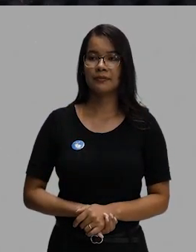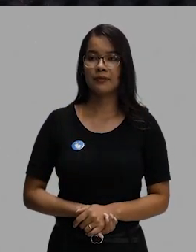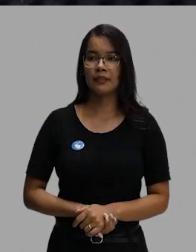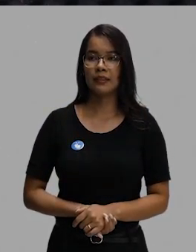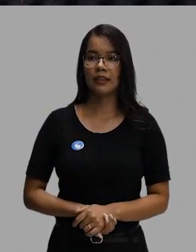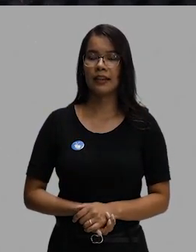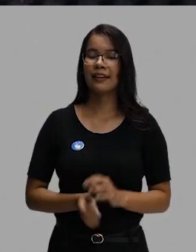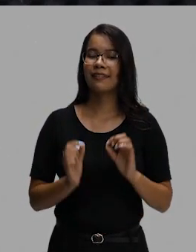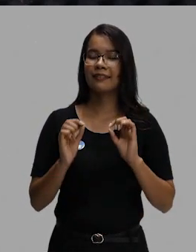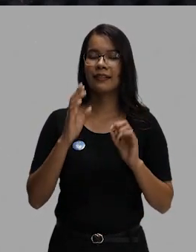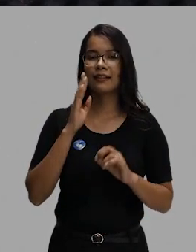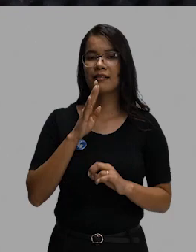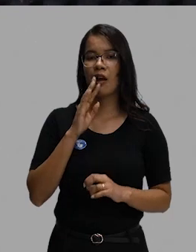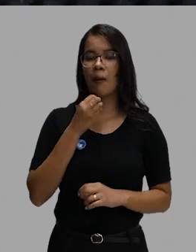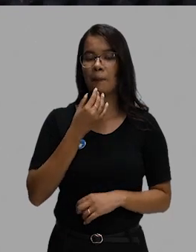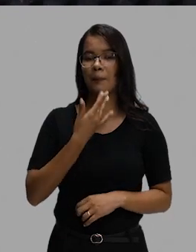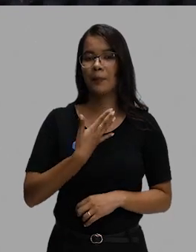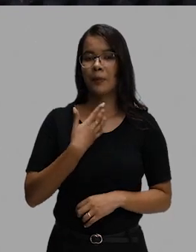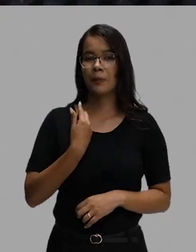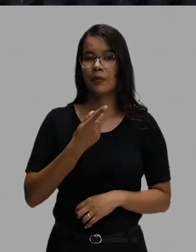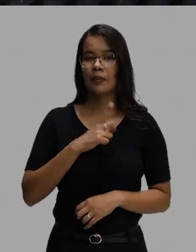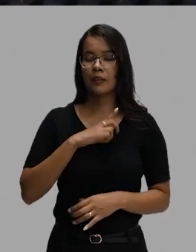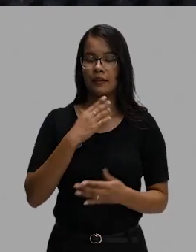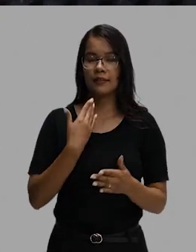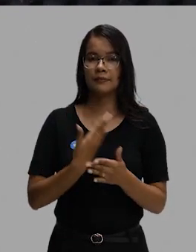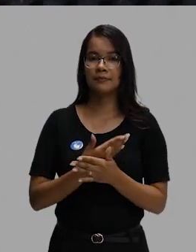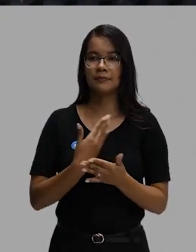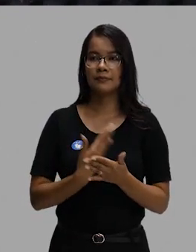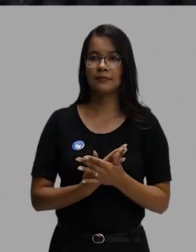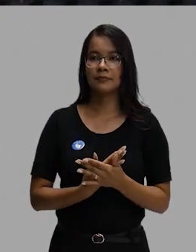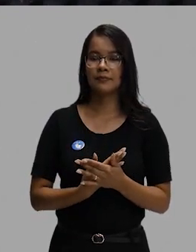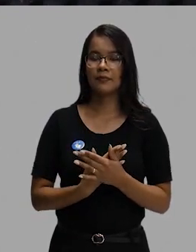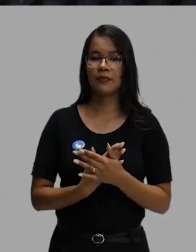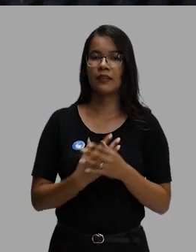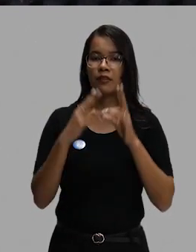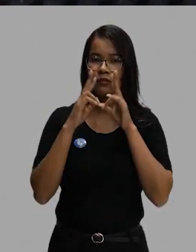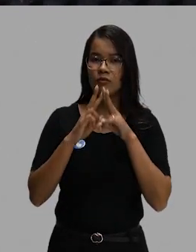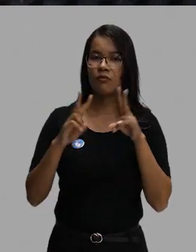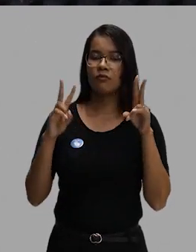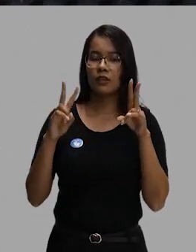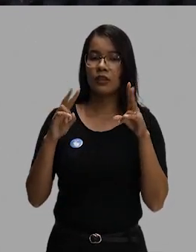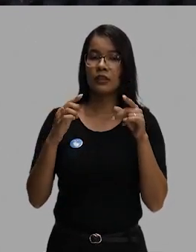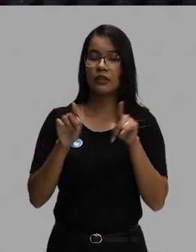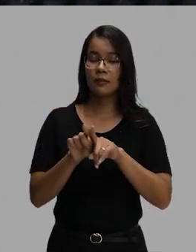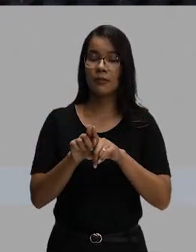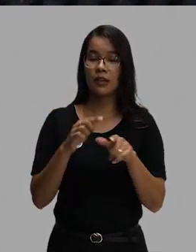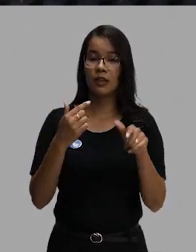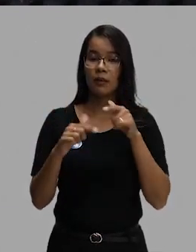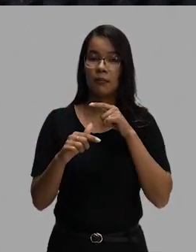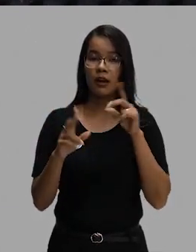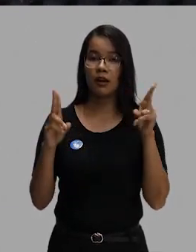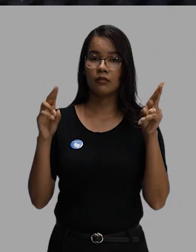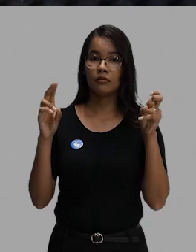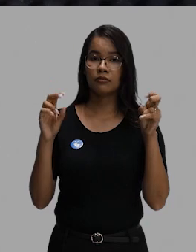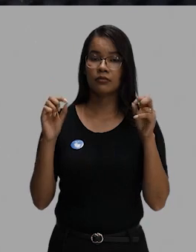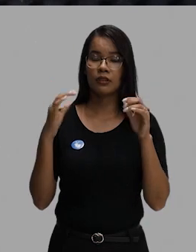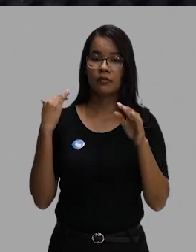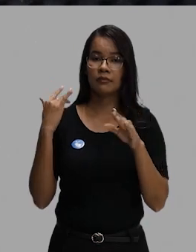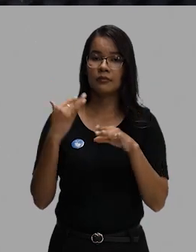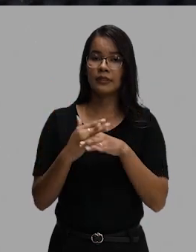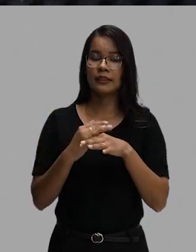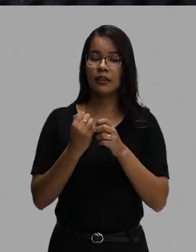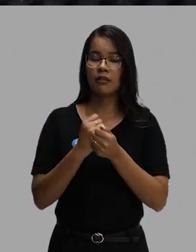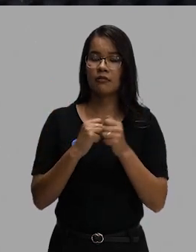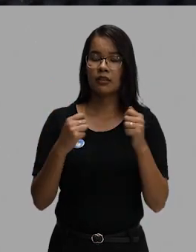pau-brasil. Gente, que legal, né? É muito bom a gente estudar, a gente rever e a gente trabalhar assuntos que trouxeram